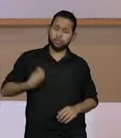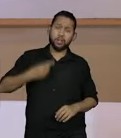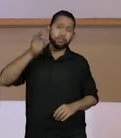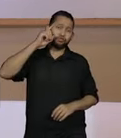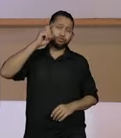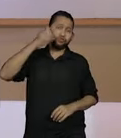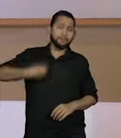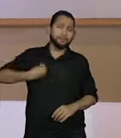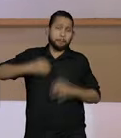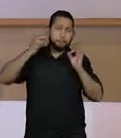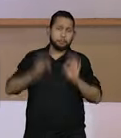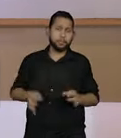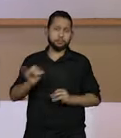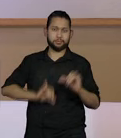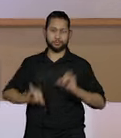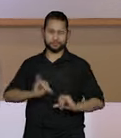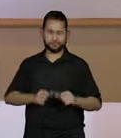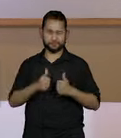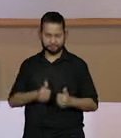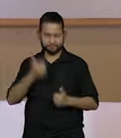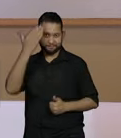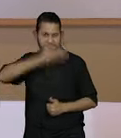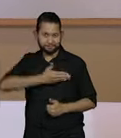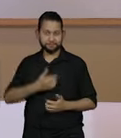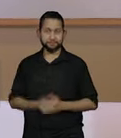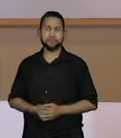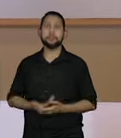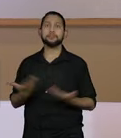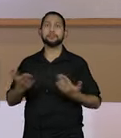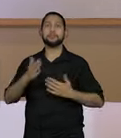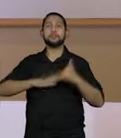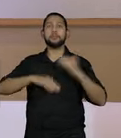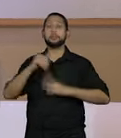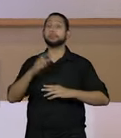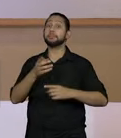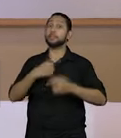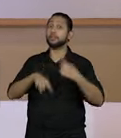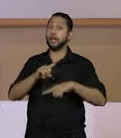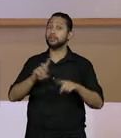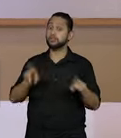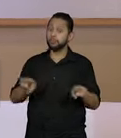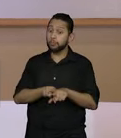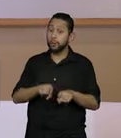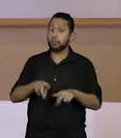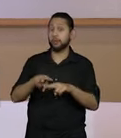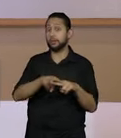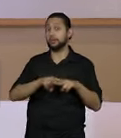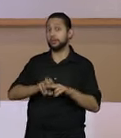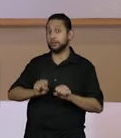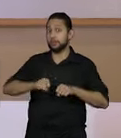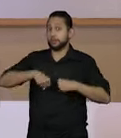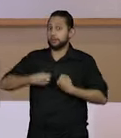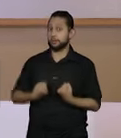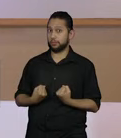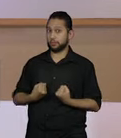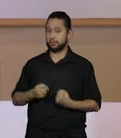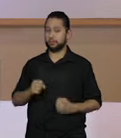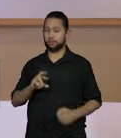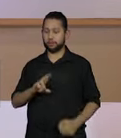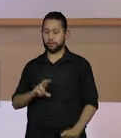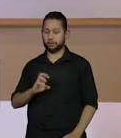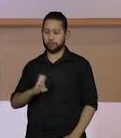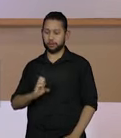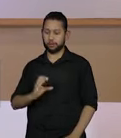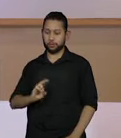cotidiano. Temos também a nossa habilidade de recuperação. A nossa habilidade de recuperação,